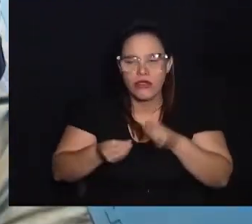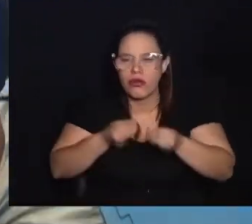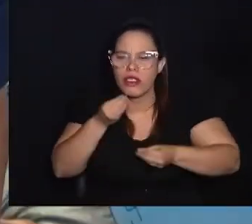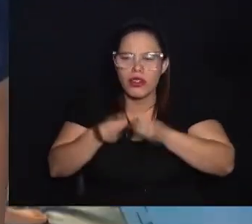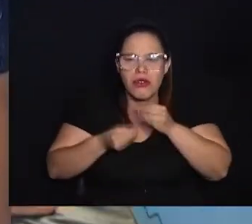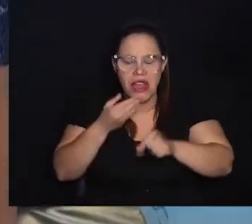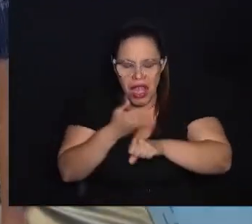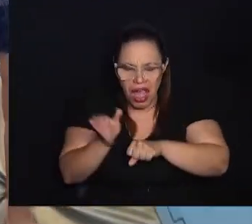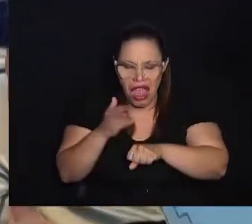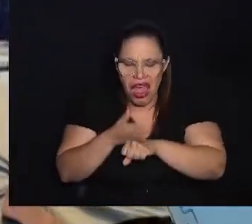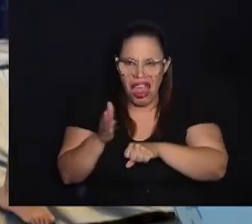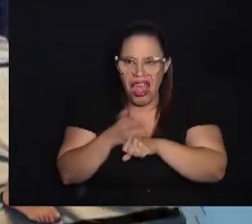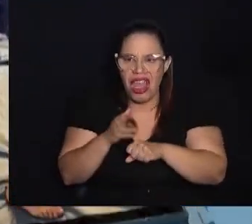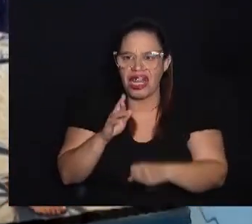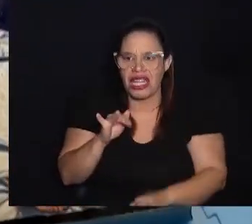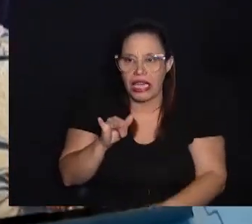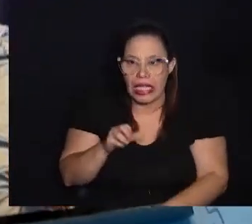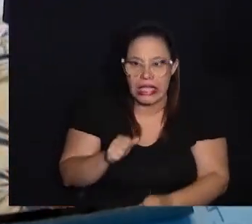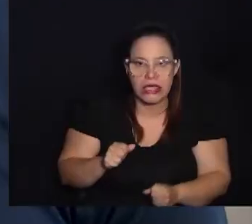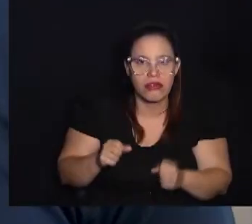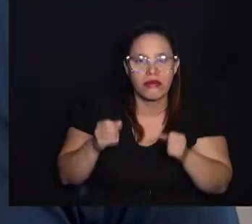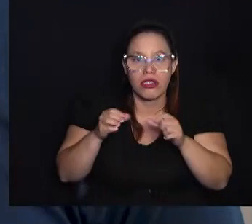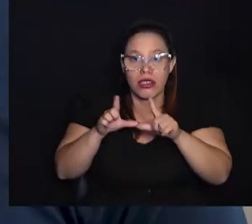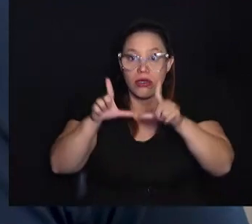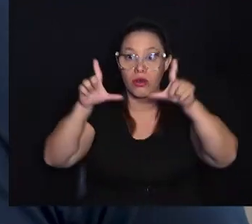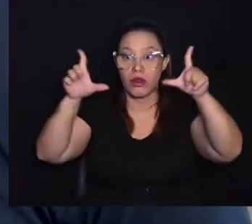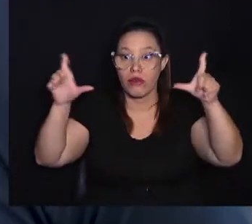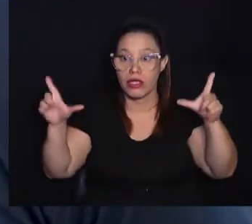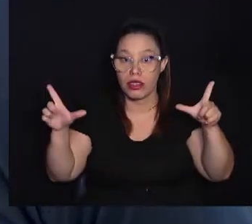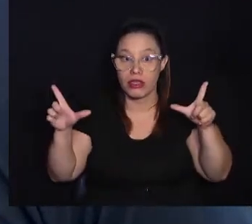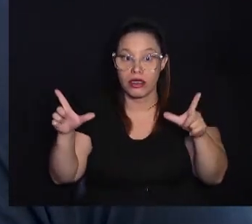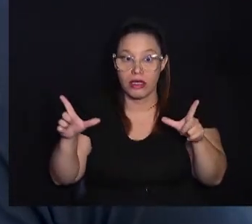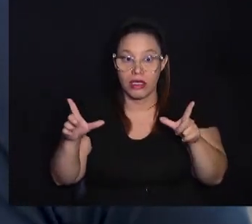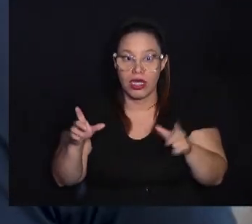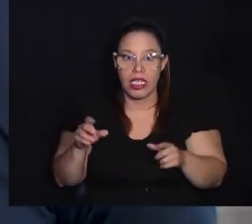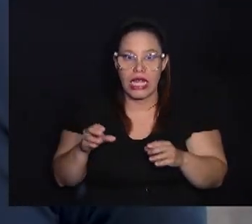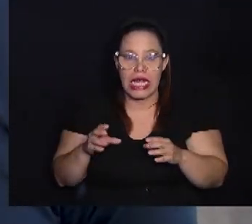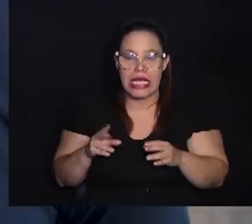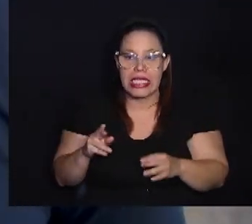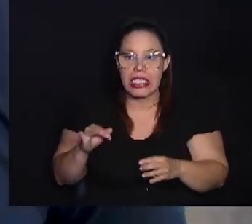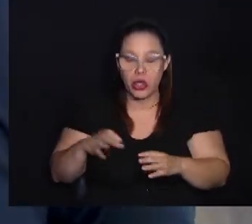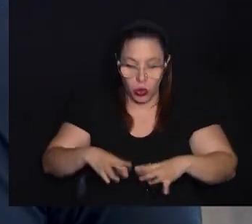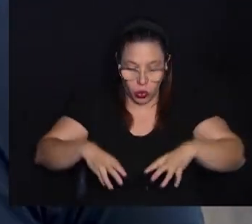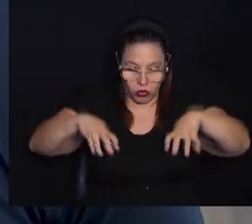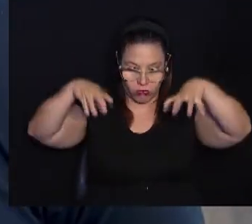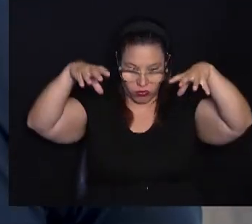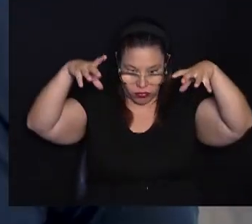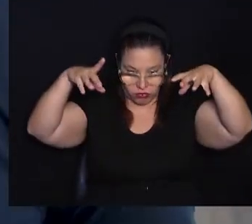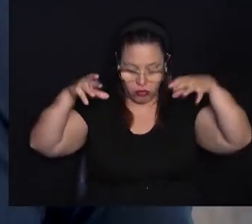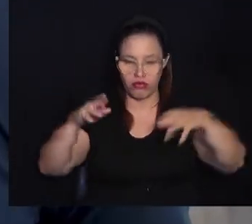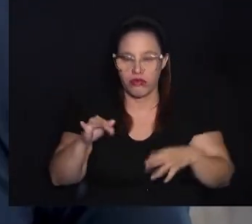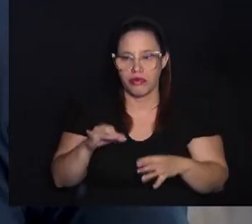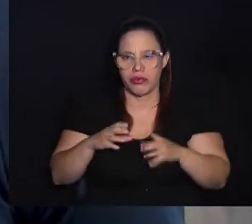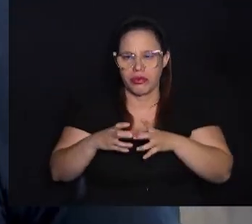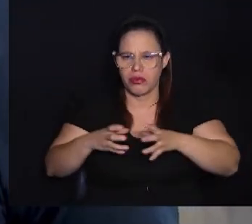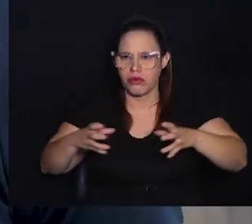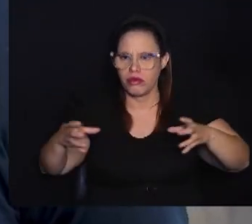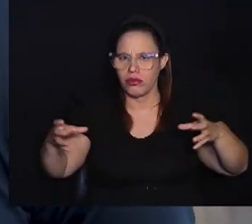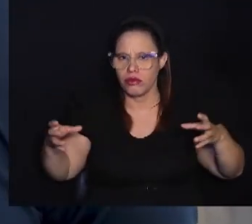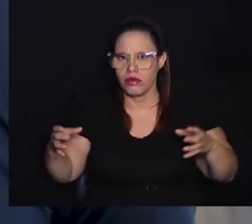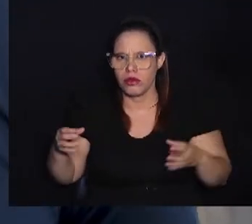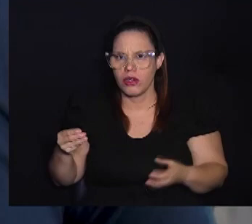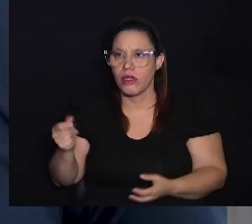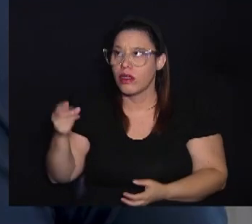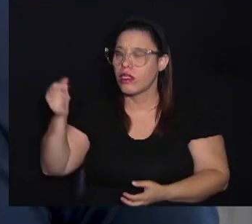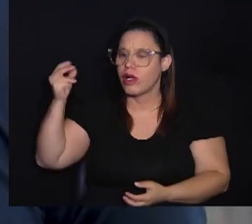práticas, residência e espetáculos. Que a gente, quando fala circo, a gente entende uma coisa muito ampla, às vezes muita gente remete ali ao circo